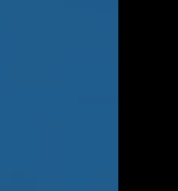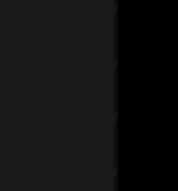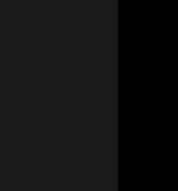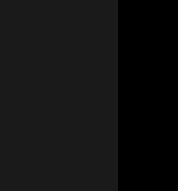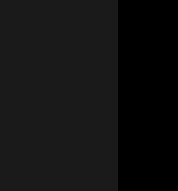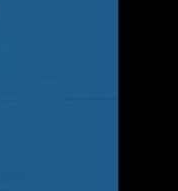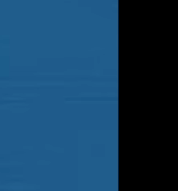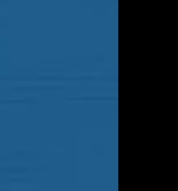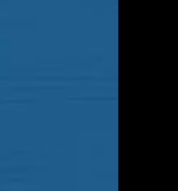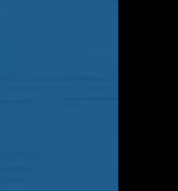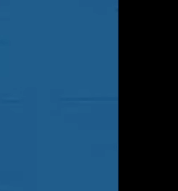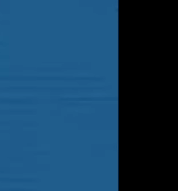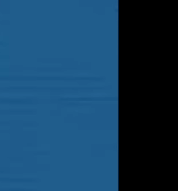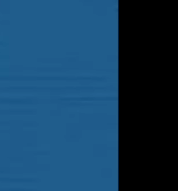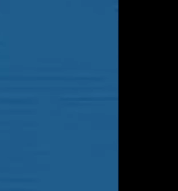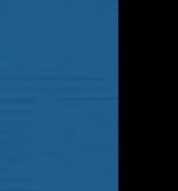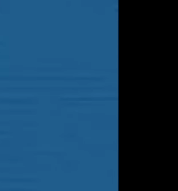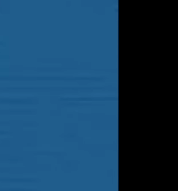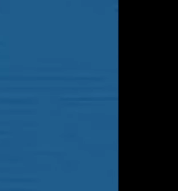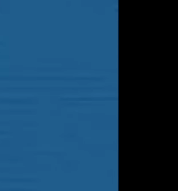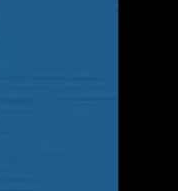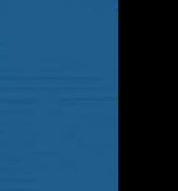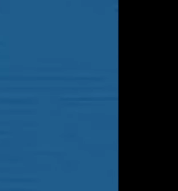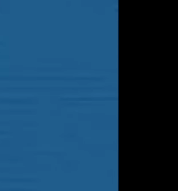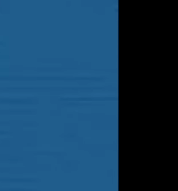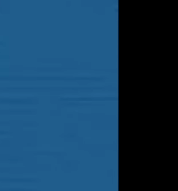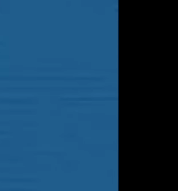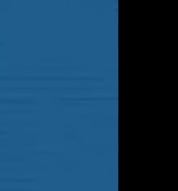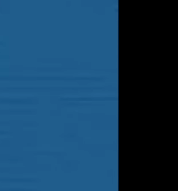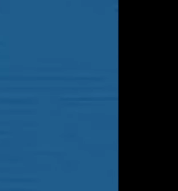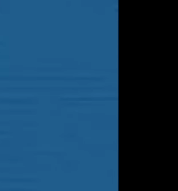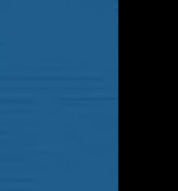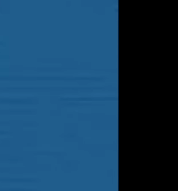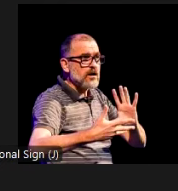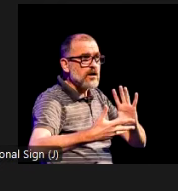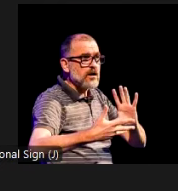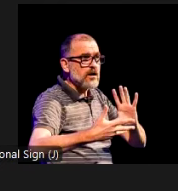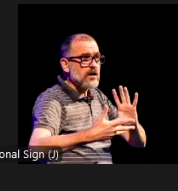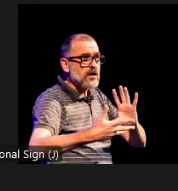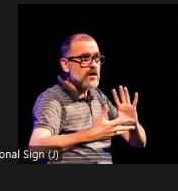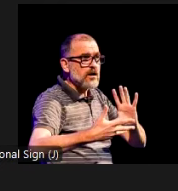Anita, ¿estás con nosotros? Anita, você No está te lá? escuchamos. Eso. Não estamos ouvindo.